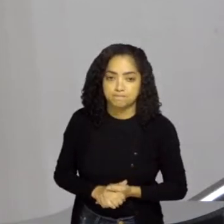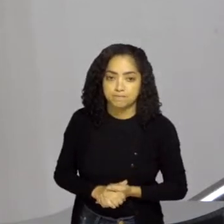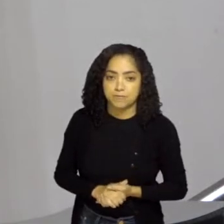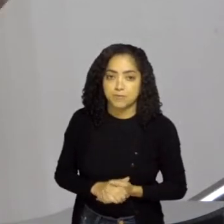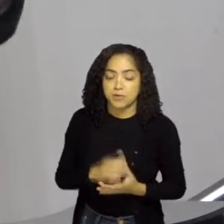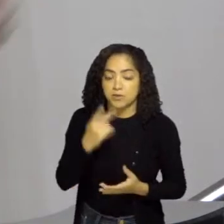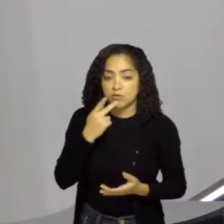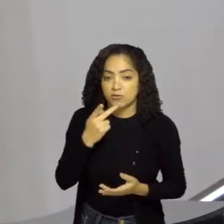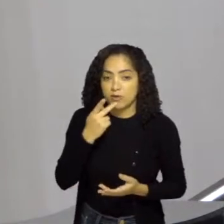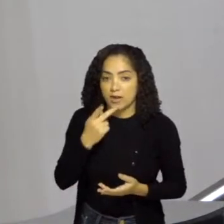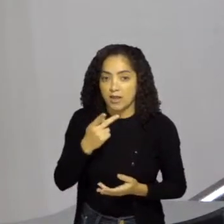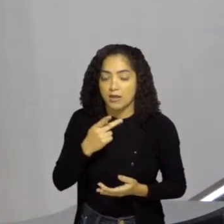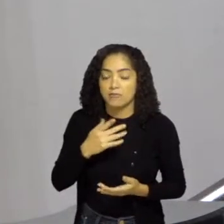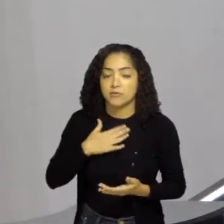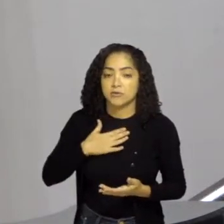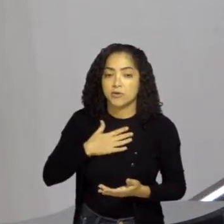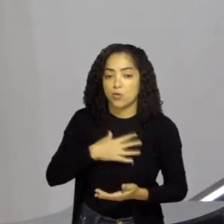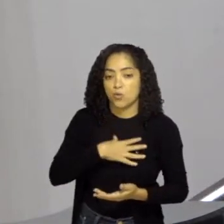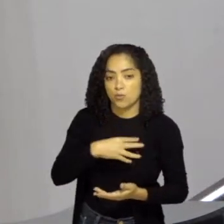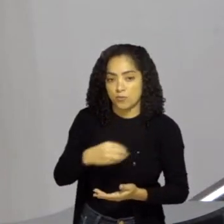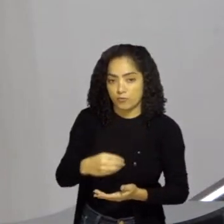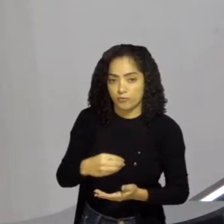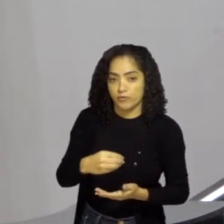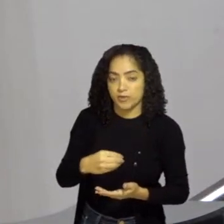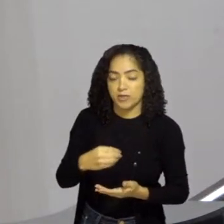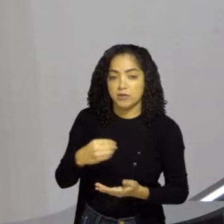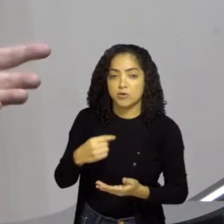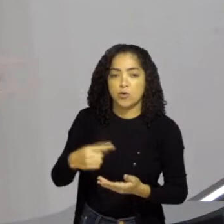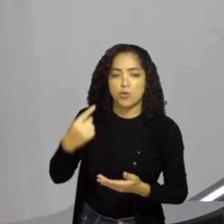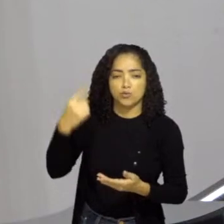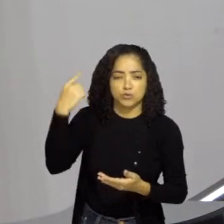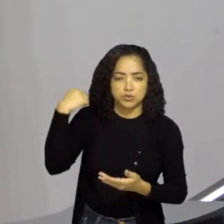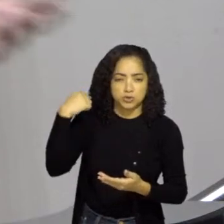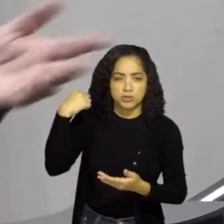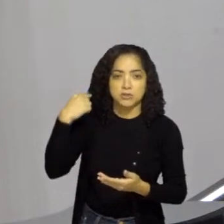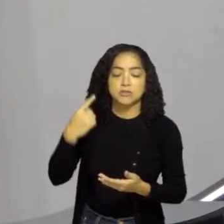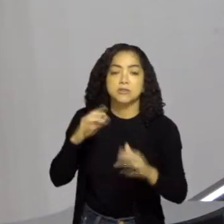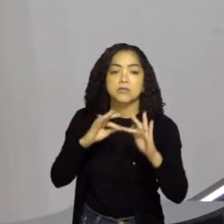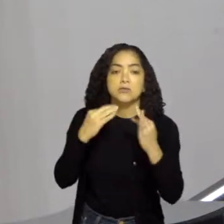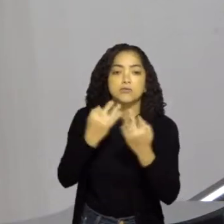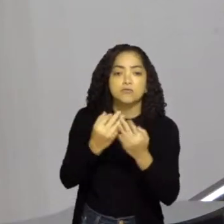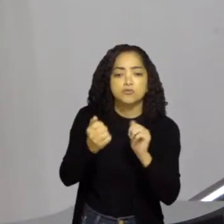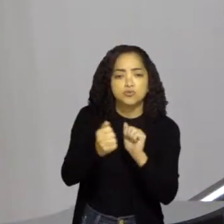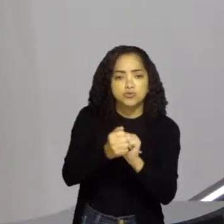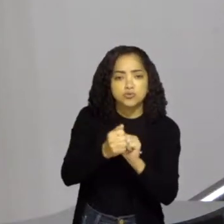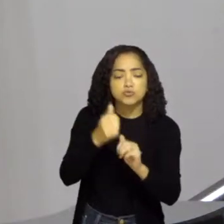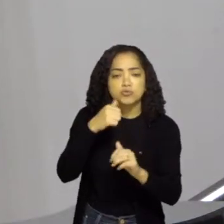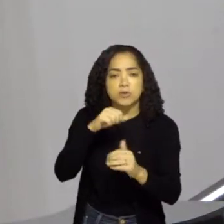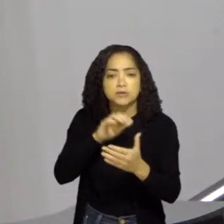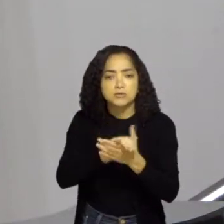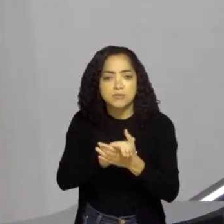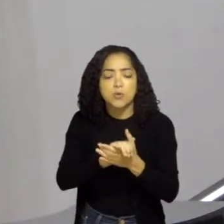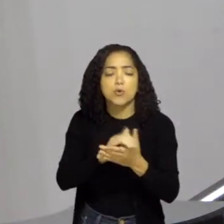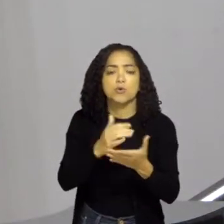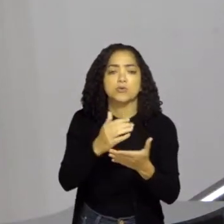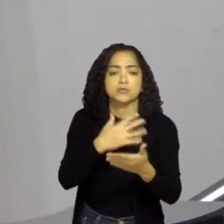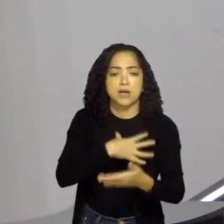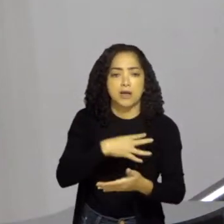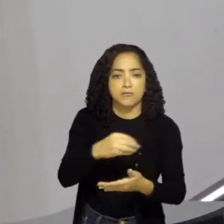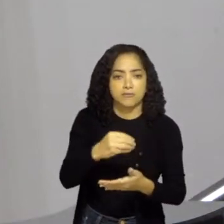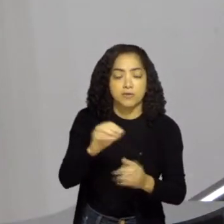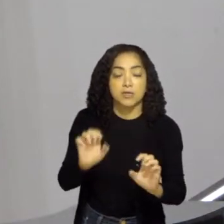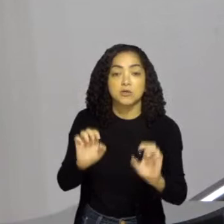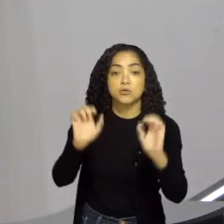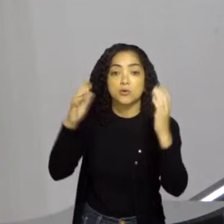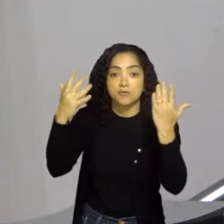Falava com meu filho, há poucos dias foi com a família, ele, a esposa e a filha, num evento